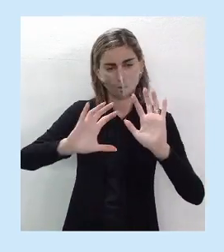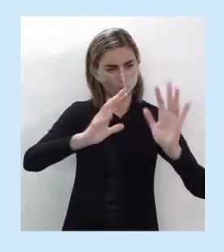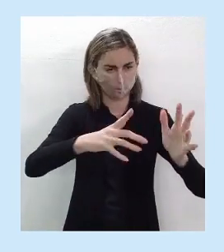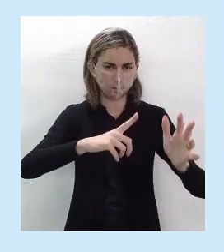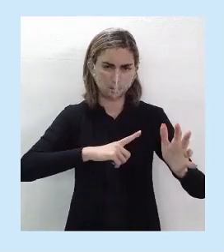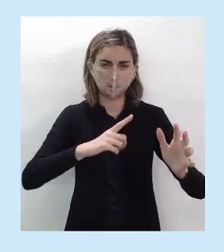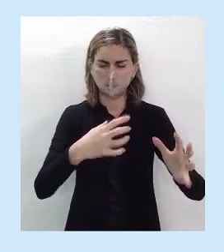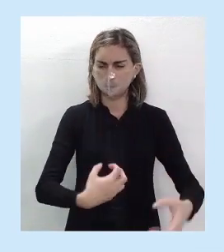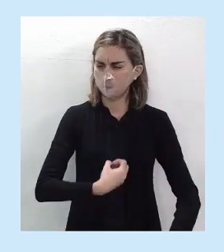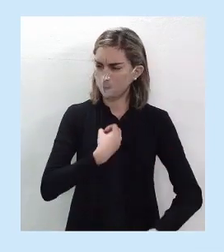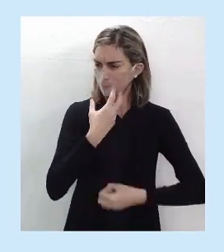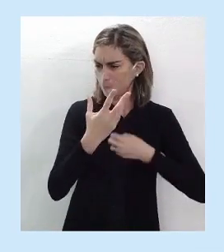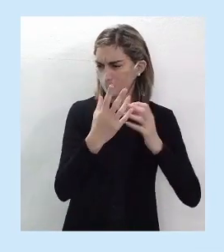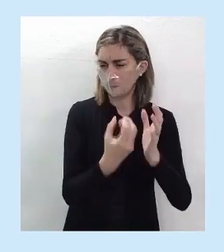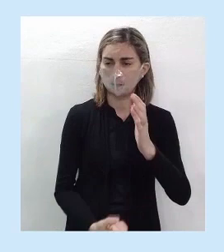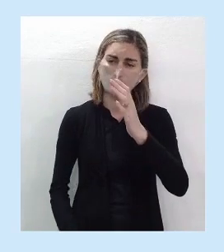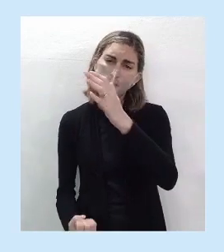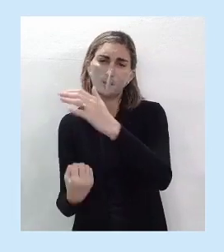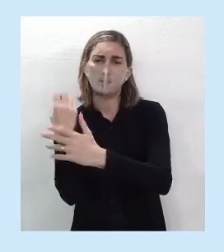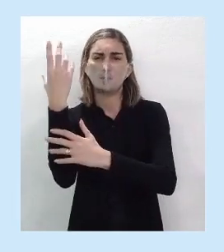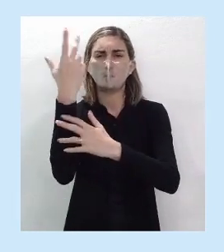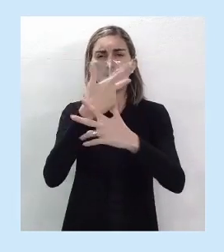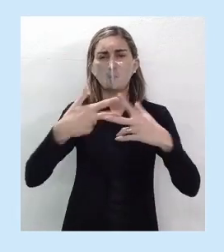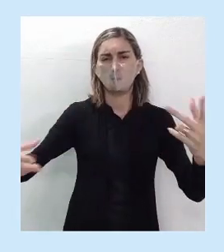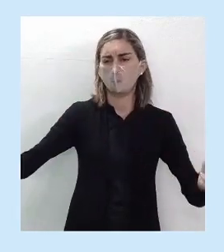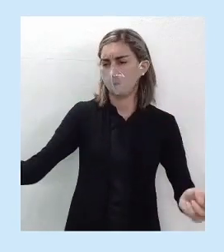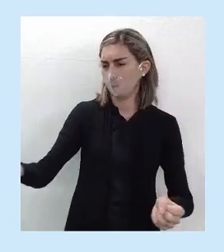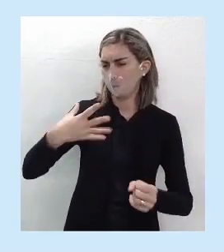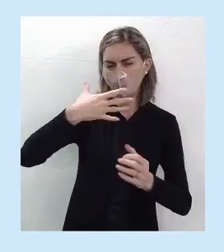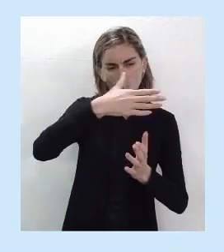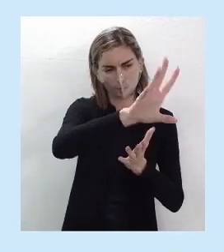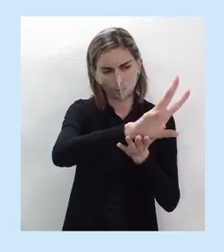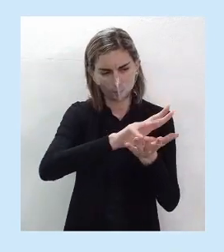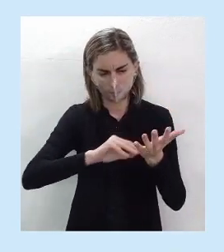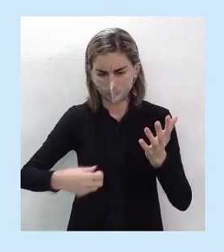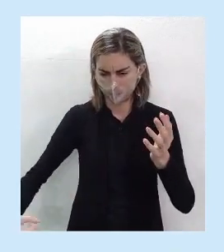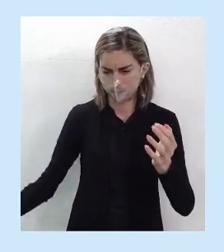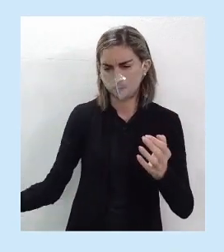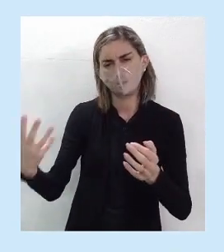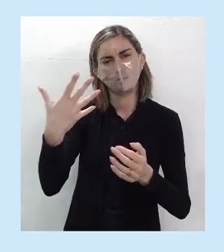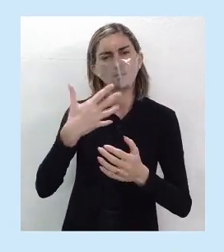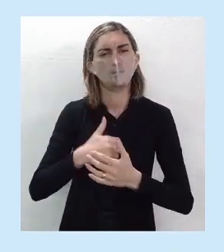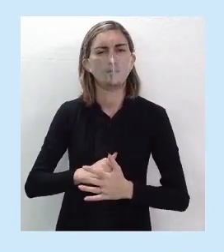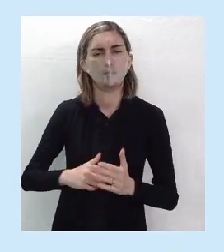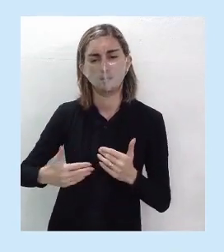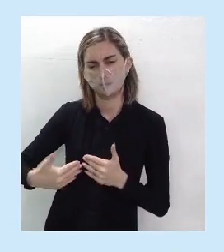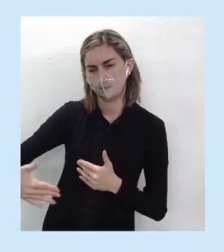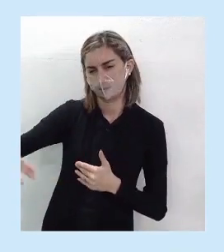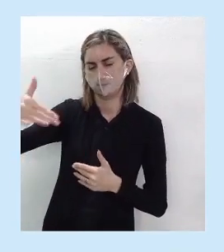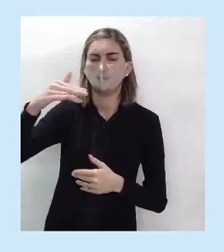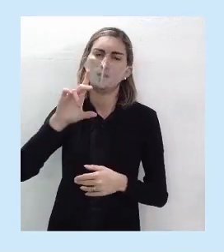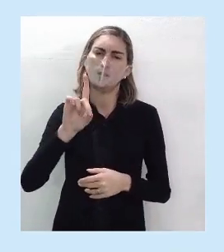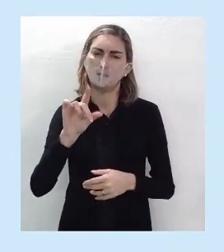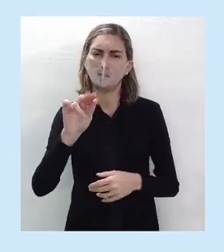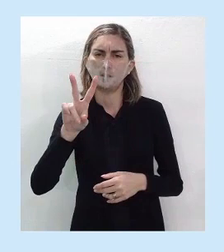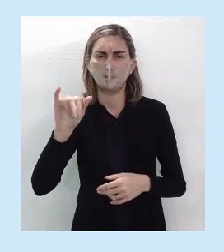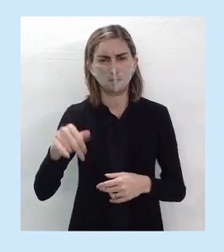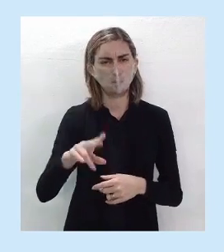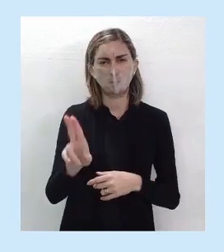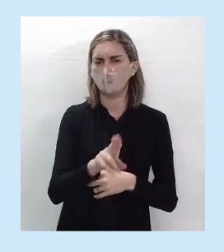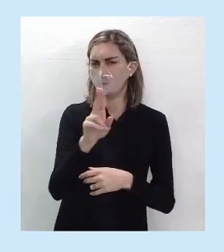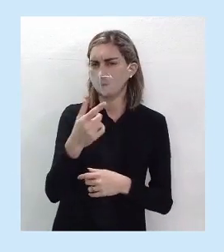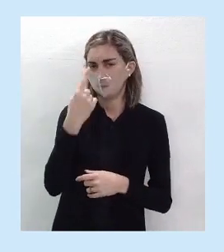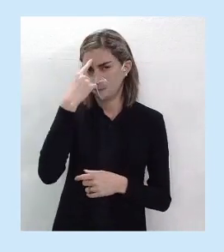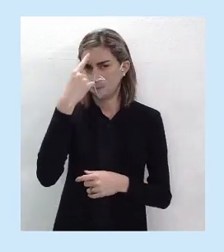me inspiro e crio algo novo a partir daquilo. Então, o David, por exemplo, reutilizou